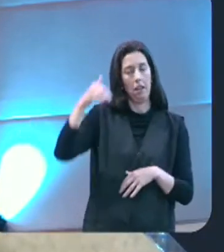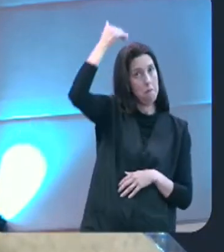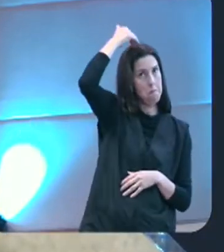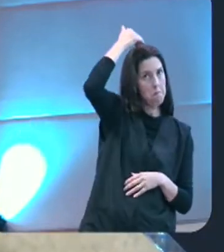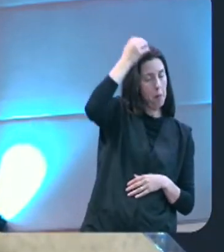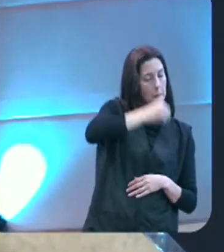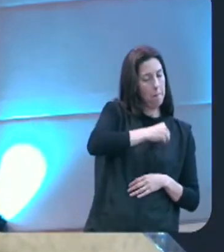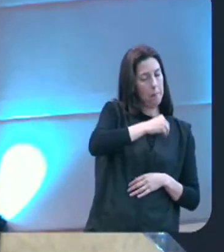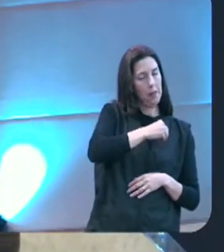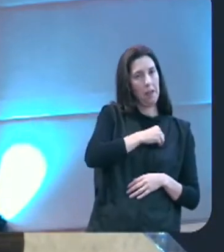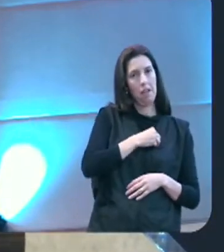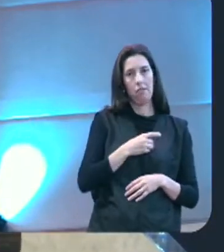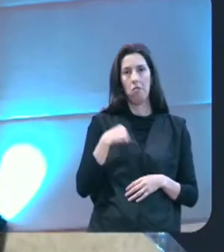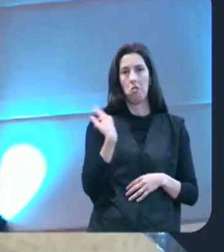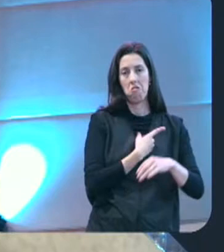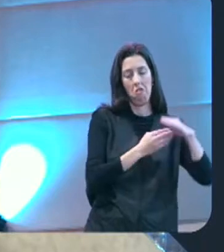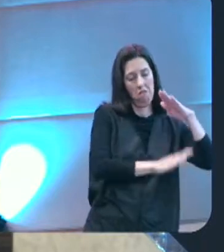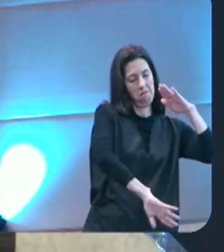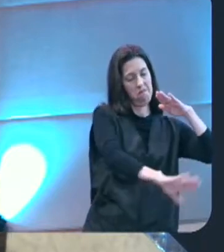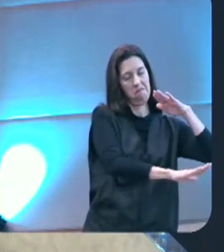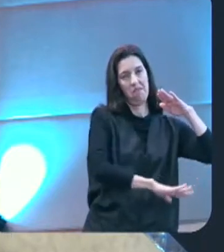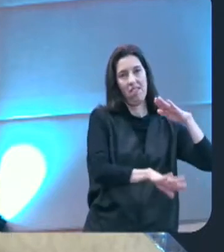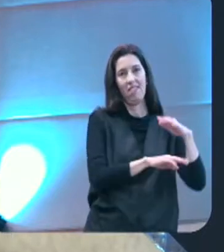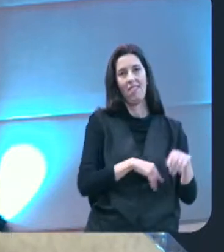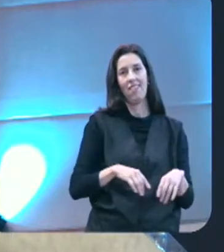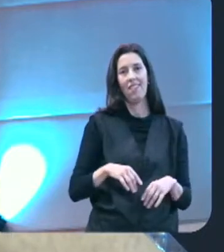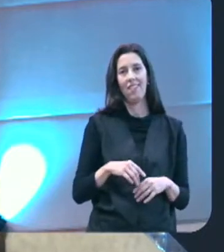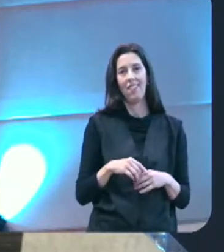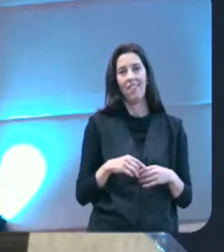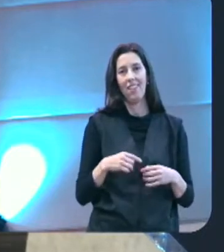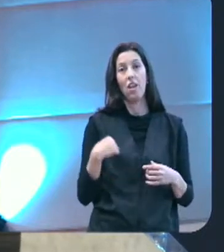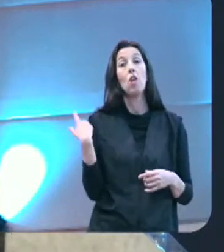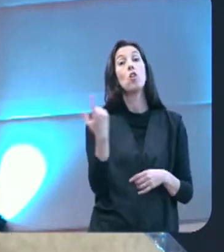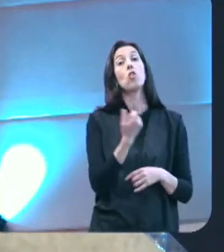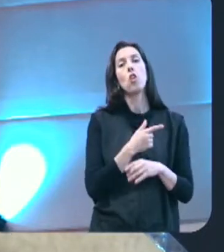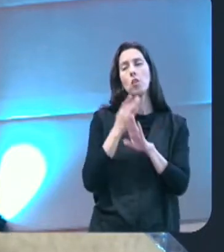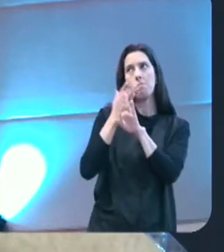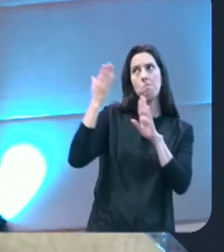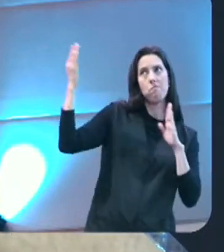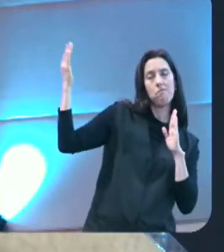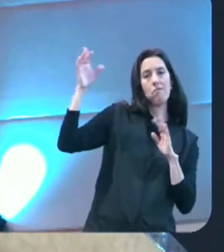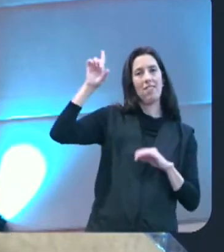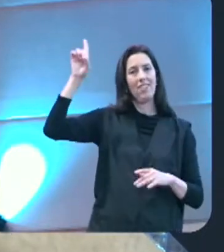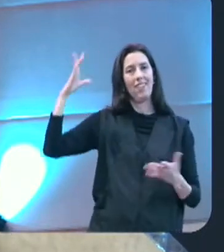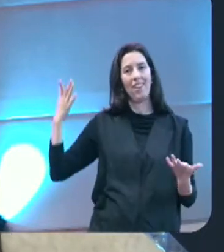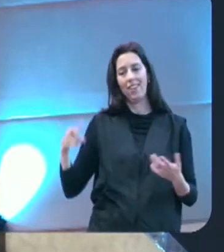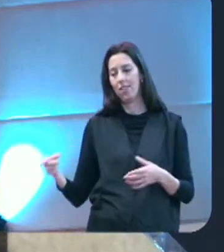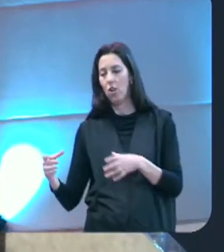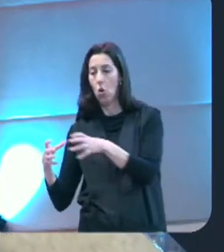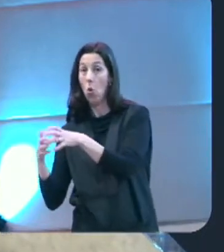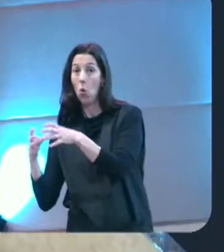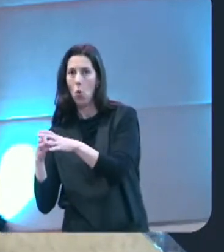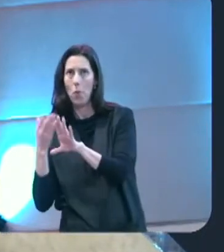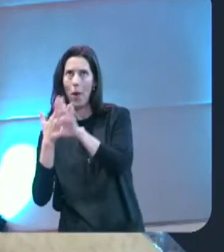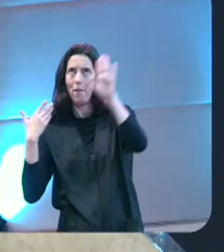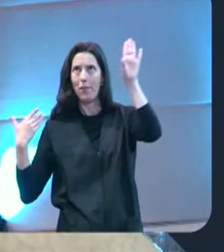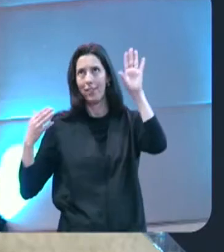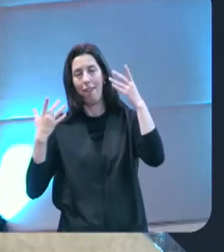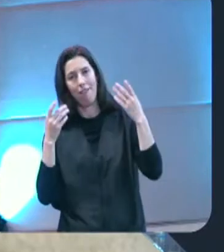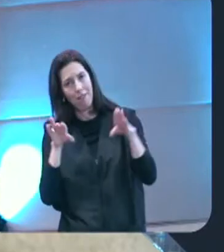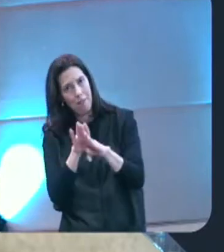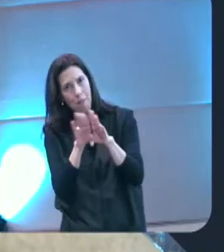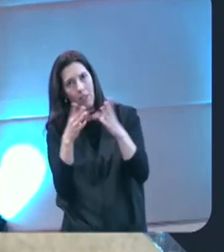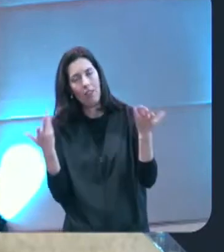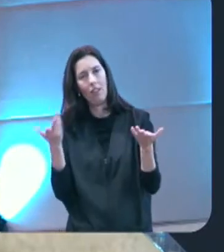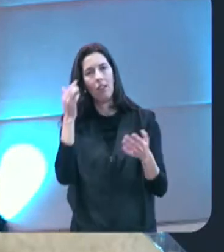espiritualmente falando. Há quem nos aproximar de Deus. Paulo diz, todos pecaram